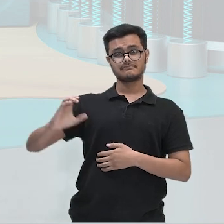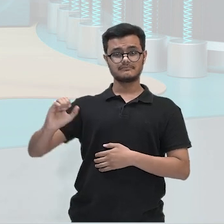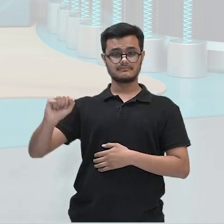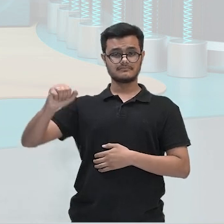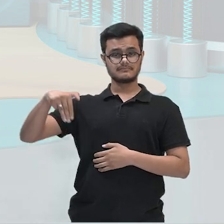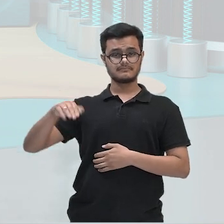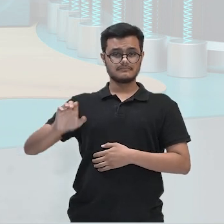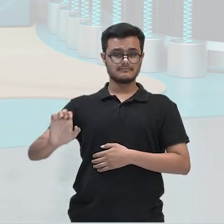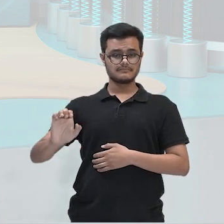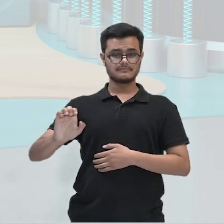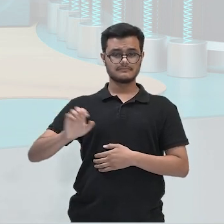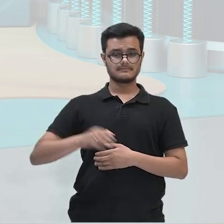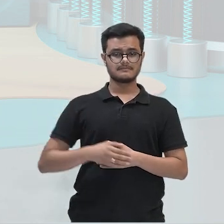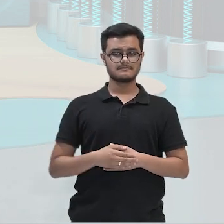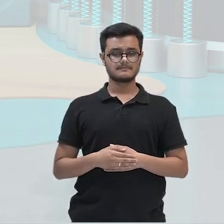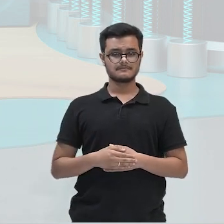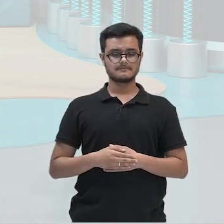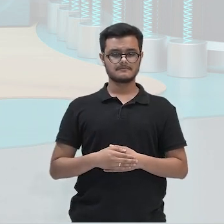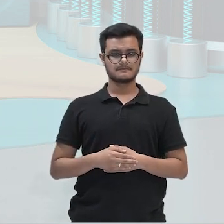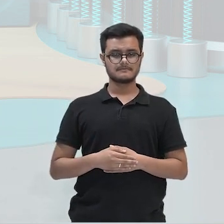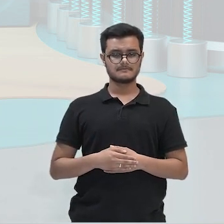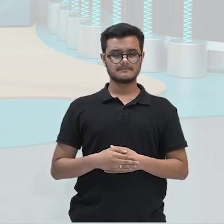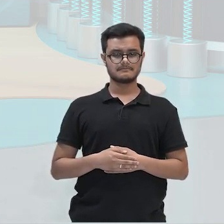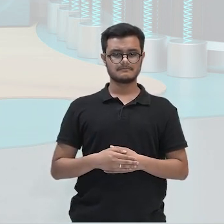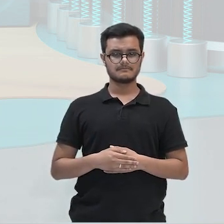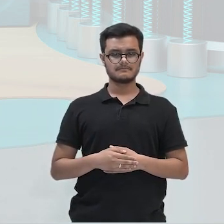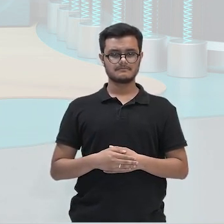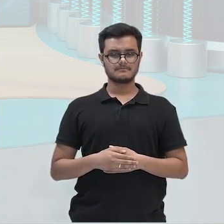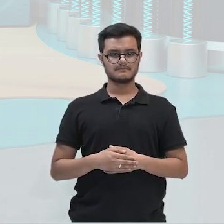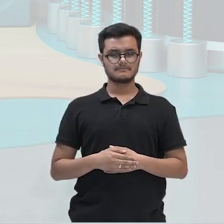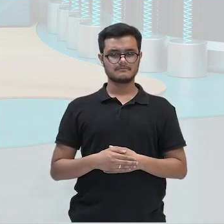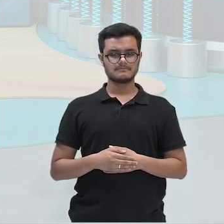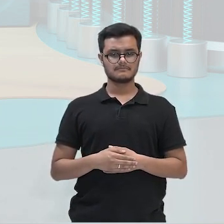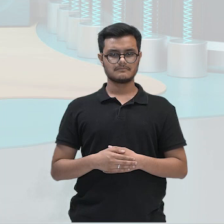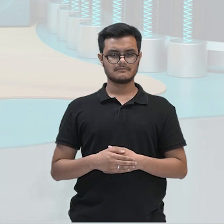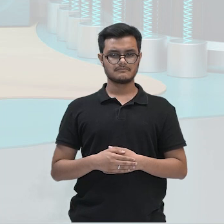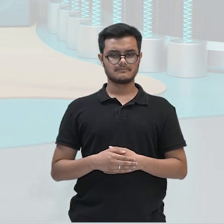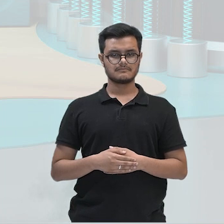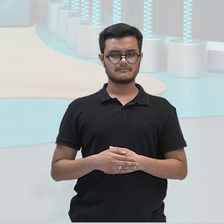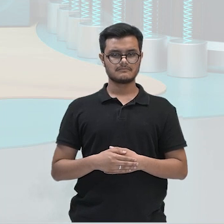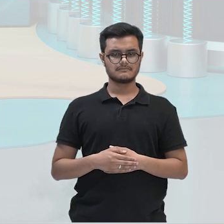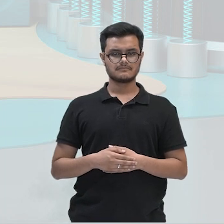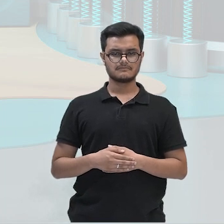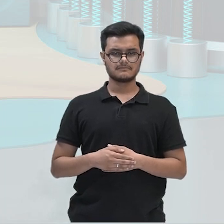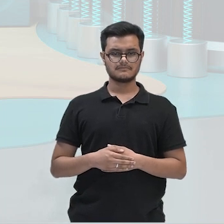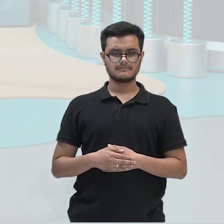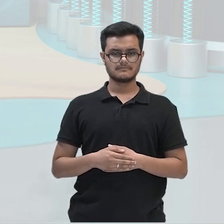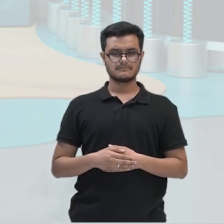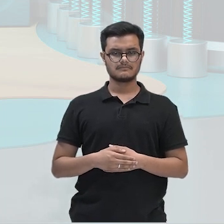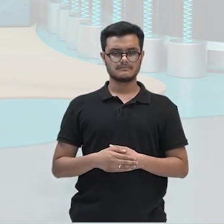To become, que significa tornar-se, a forma dele do passado lá no comecinho, ó.